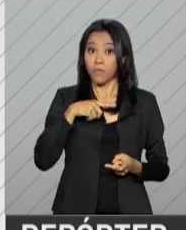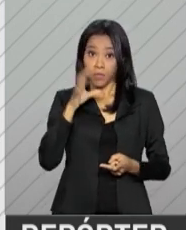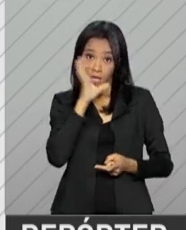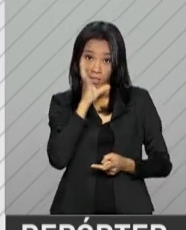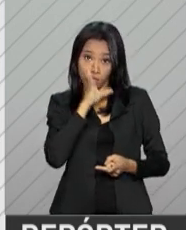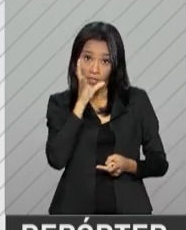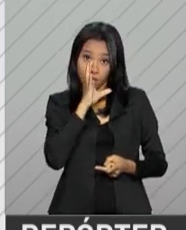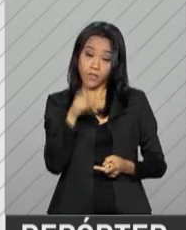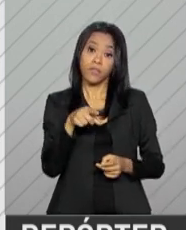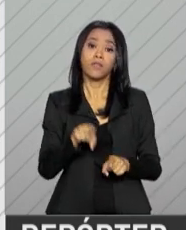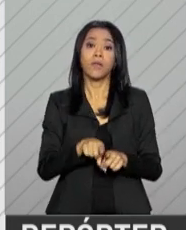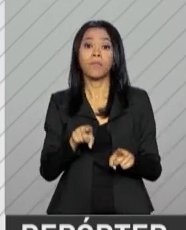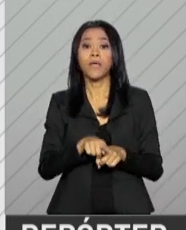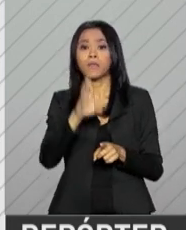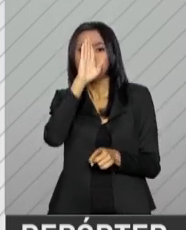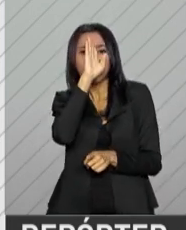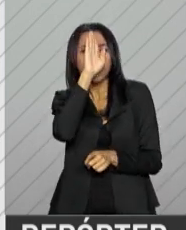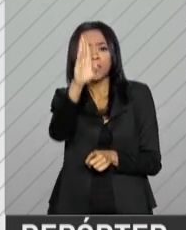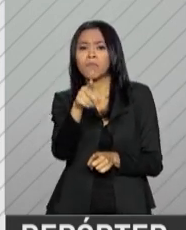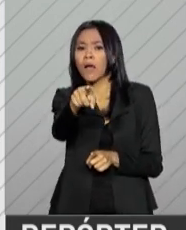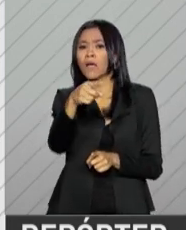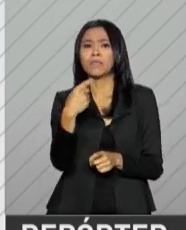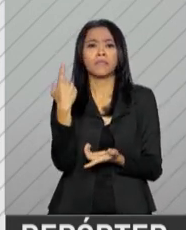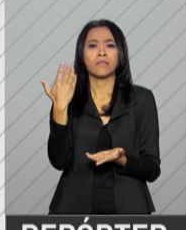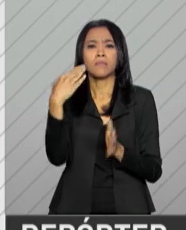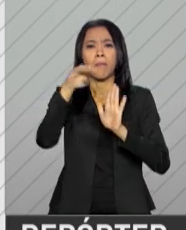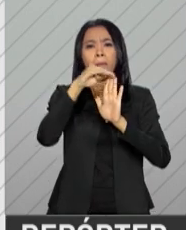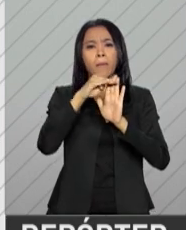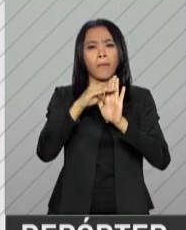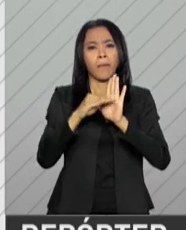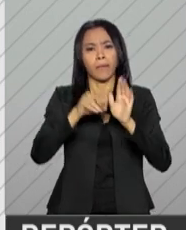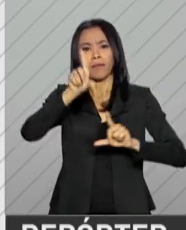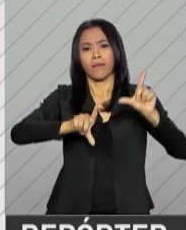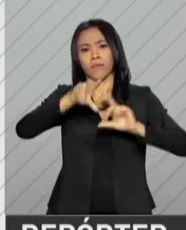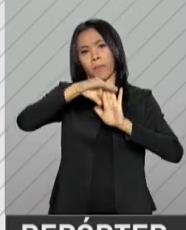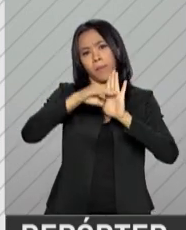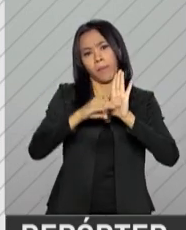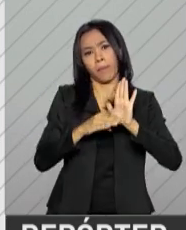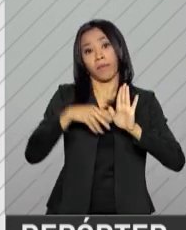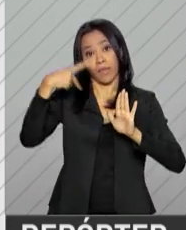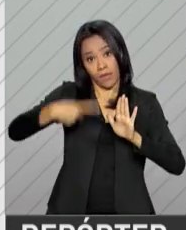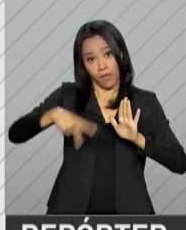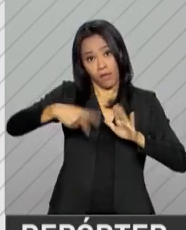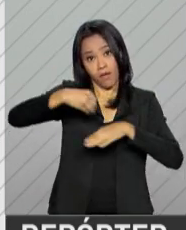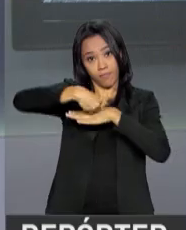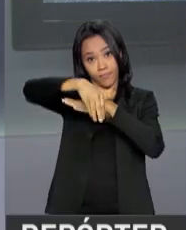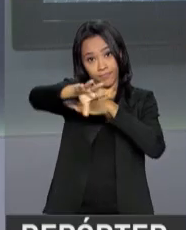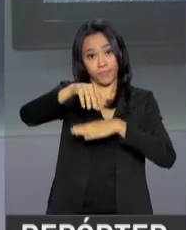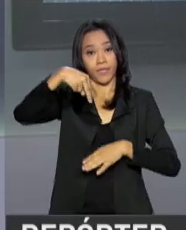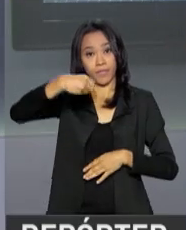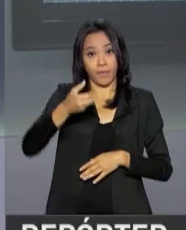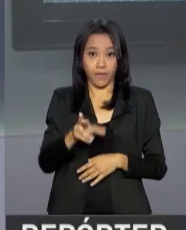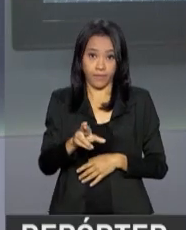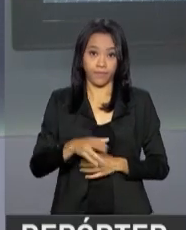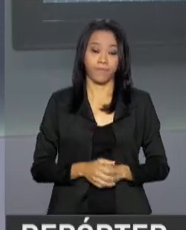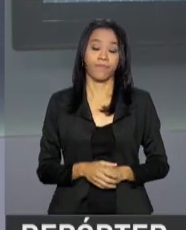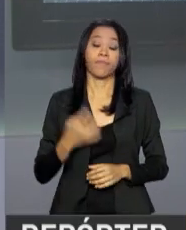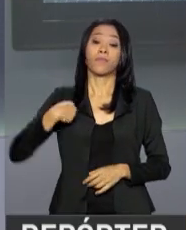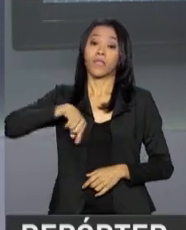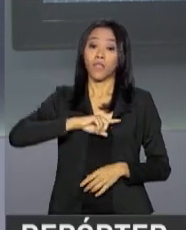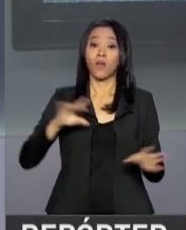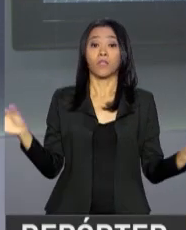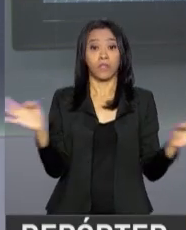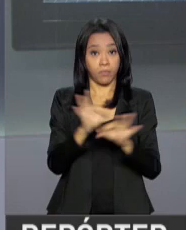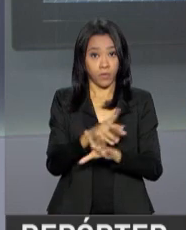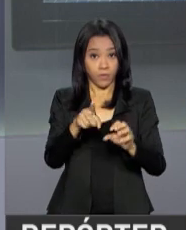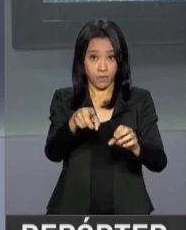também pode acessar os principais programas transmitidos pela NBR. Nós ficamos por